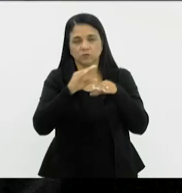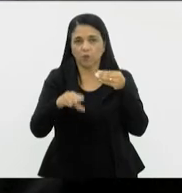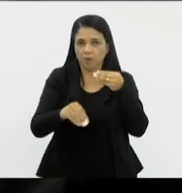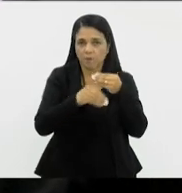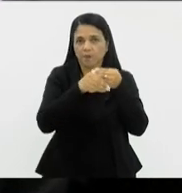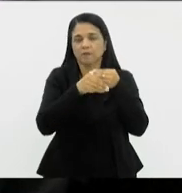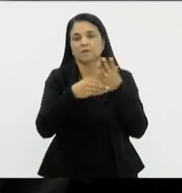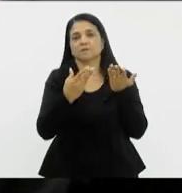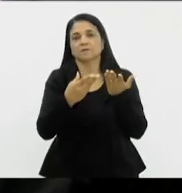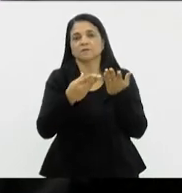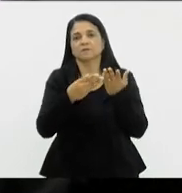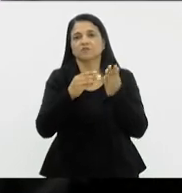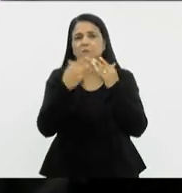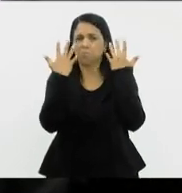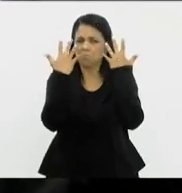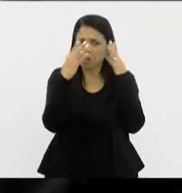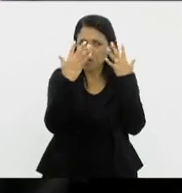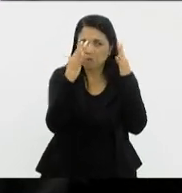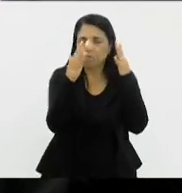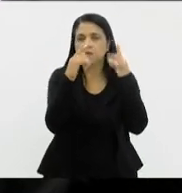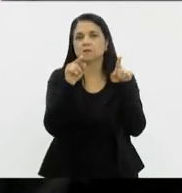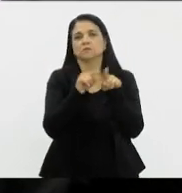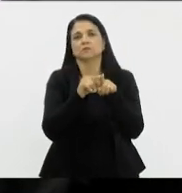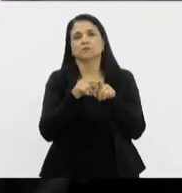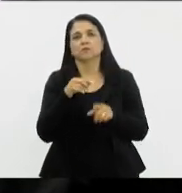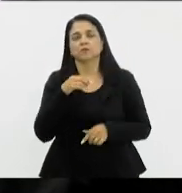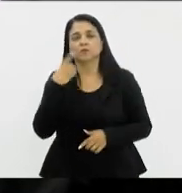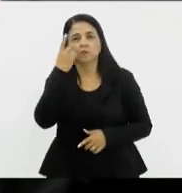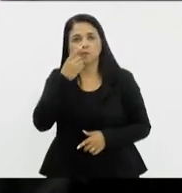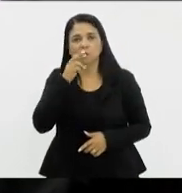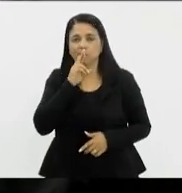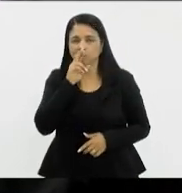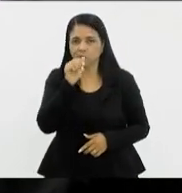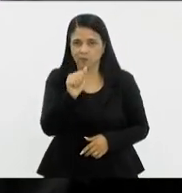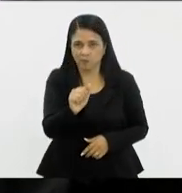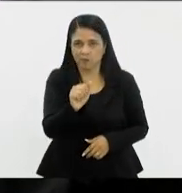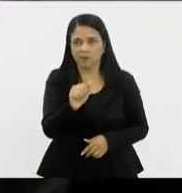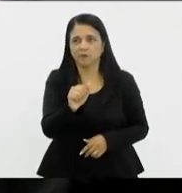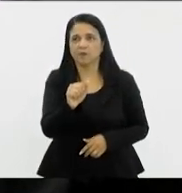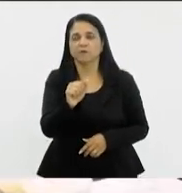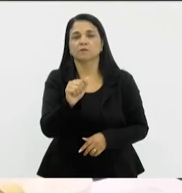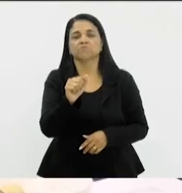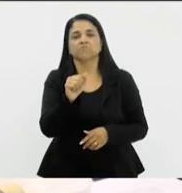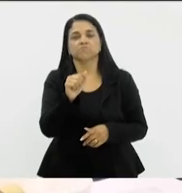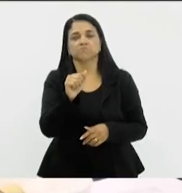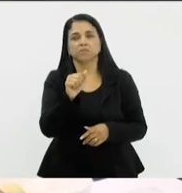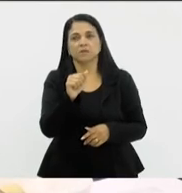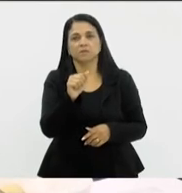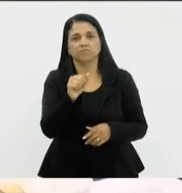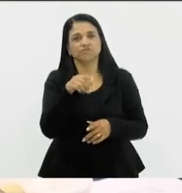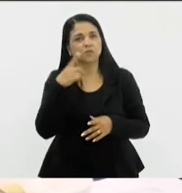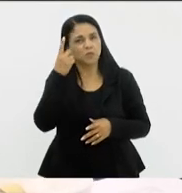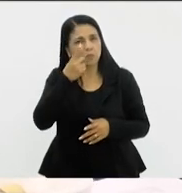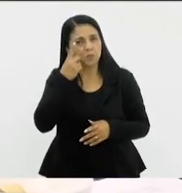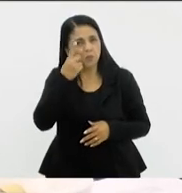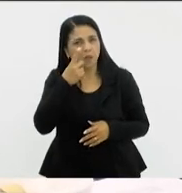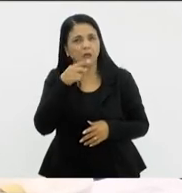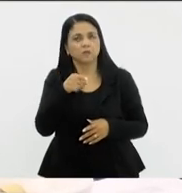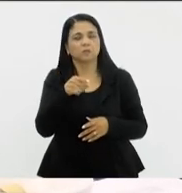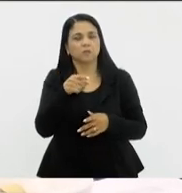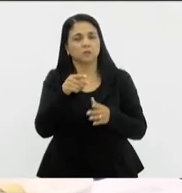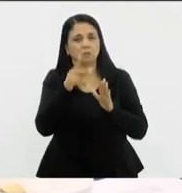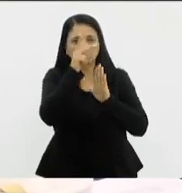já parabenizando o autor, obrigado, presidente, deputado Rodrigo Amorim, pela diligência com os consumidores.